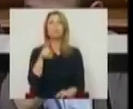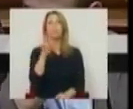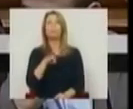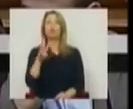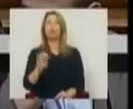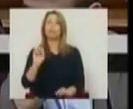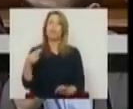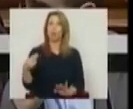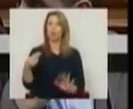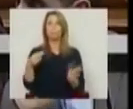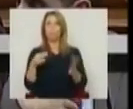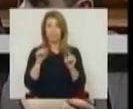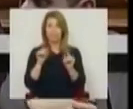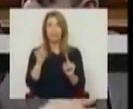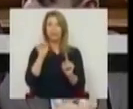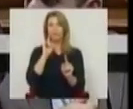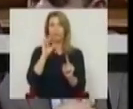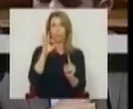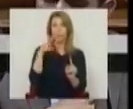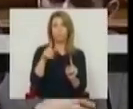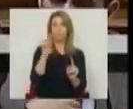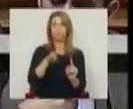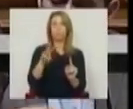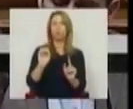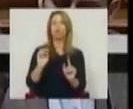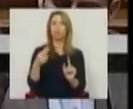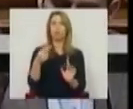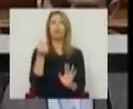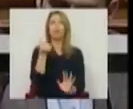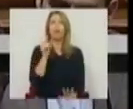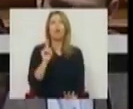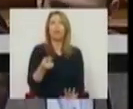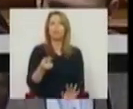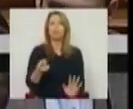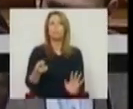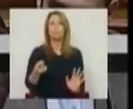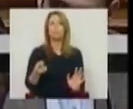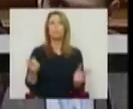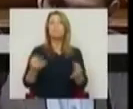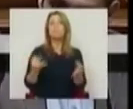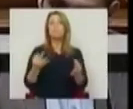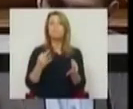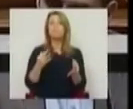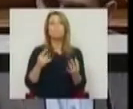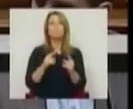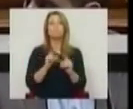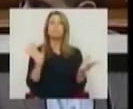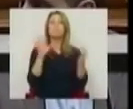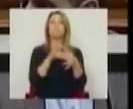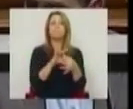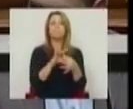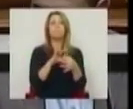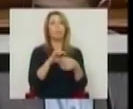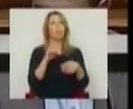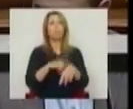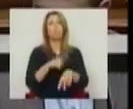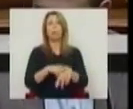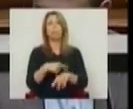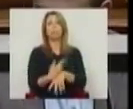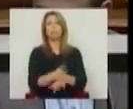euros. Desses 4 mil milhões de euros, qual é a verba que está alocada ao... Sr. Deputado, já passou o tempo mais a